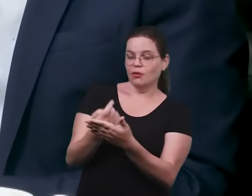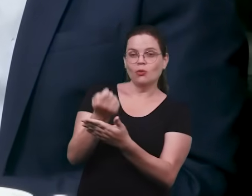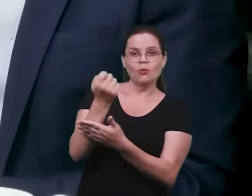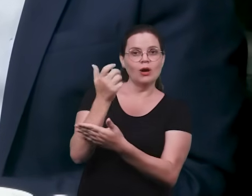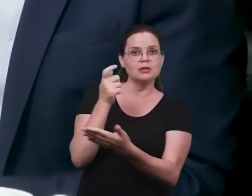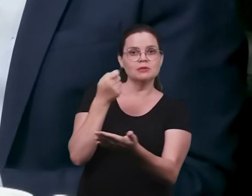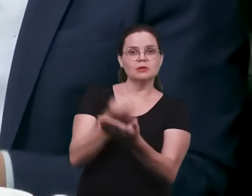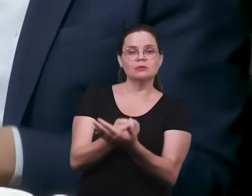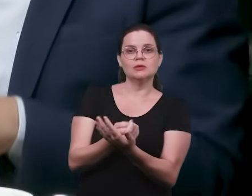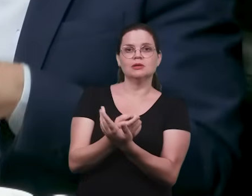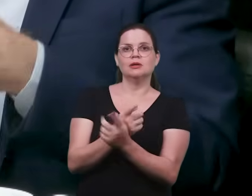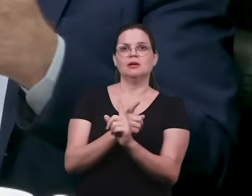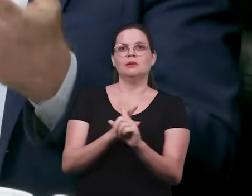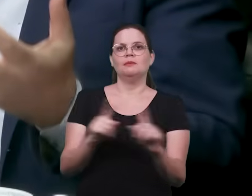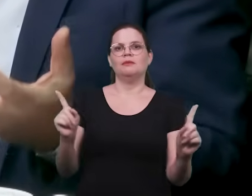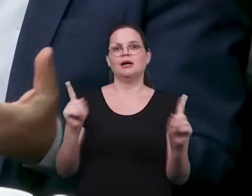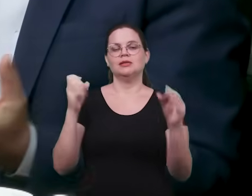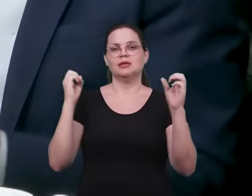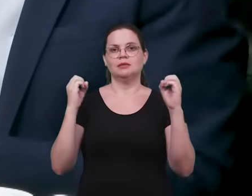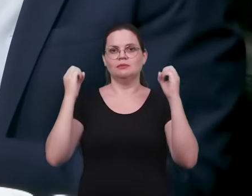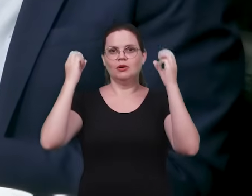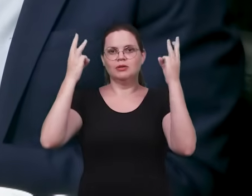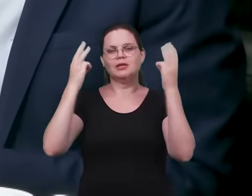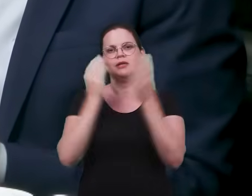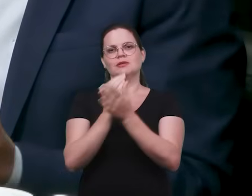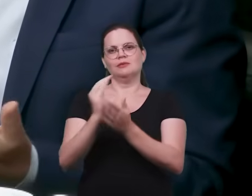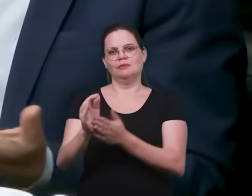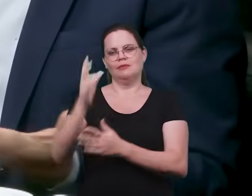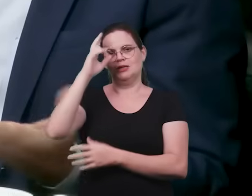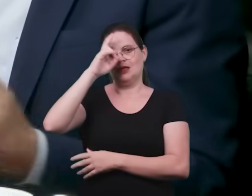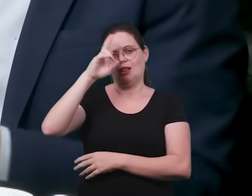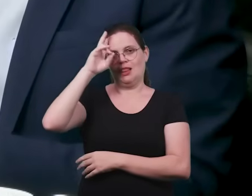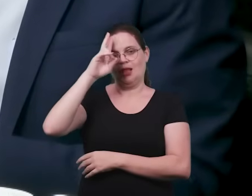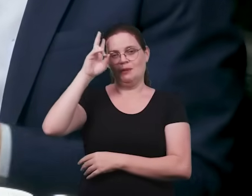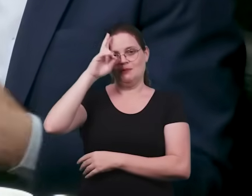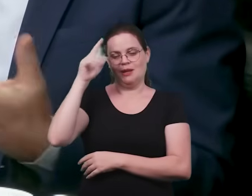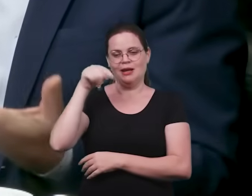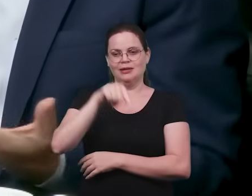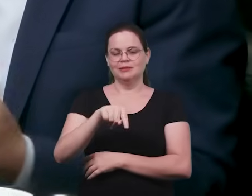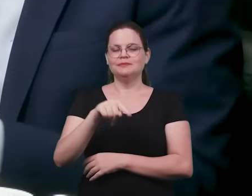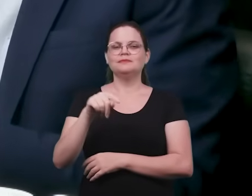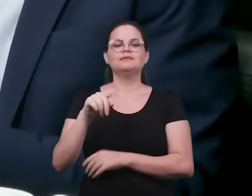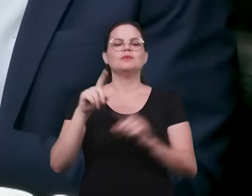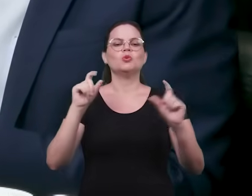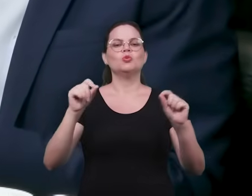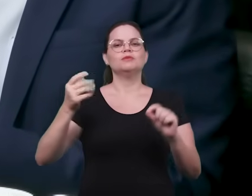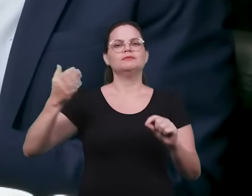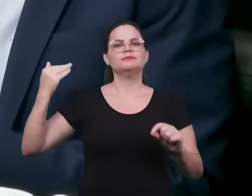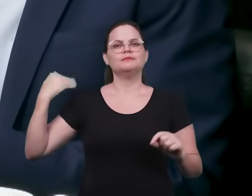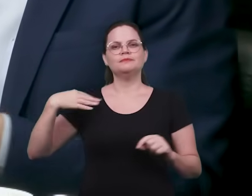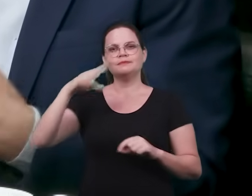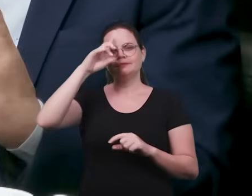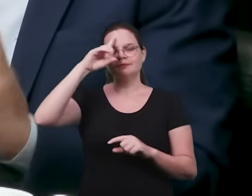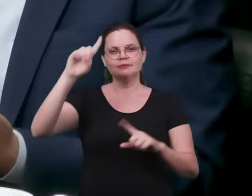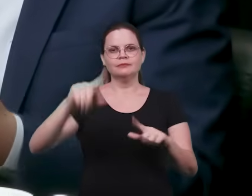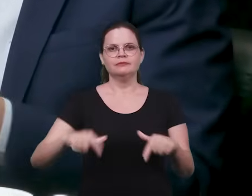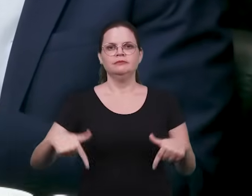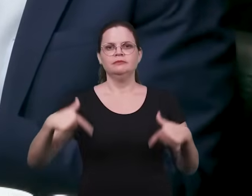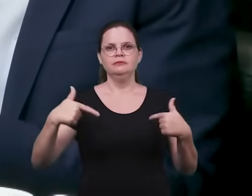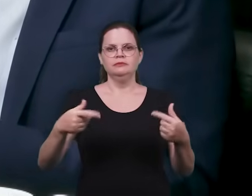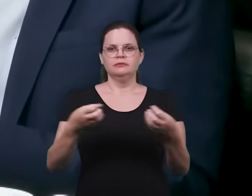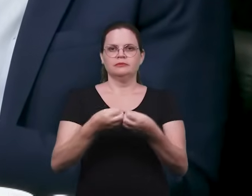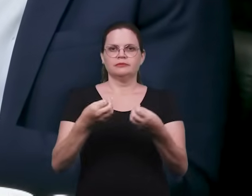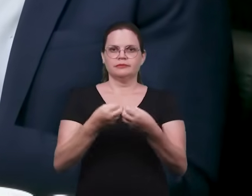jornada. E Moisés então começa a relembrar os feitos maravilhosos, gloriosos do Senhor, as maravilhas